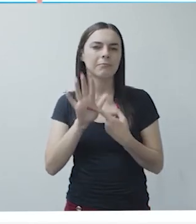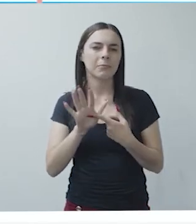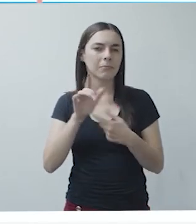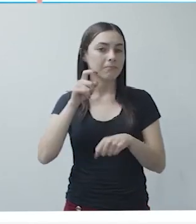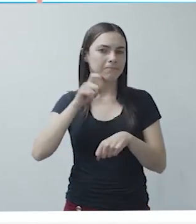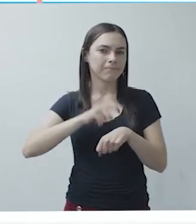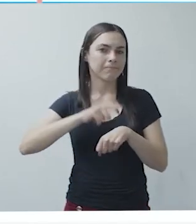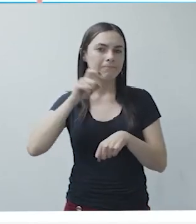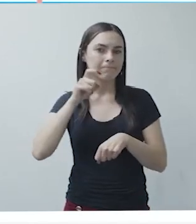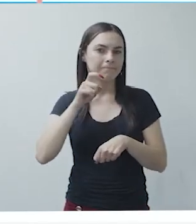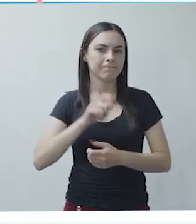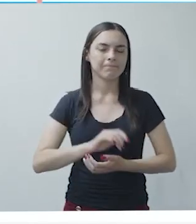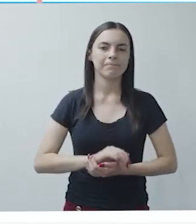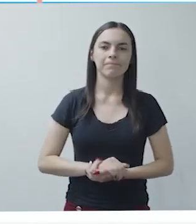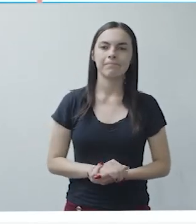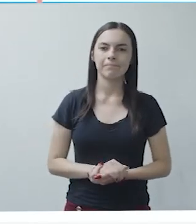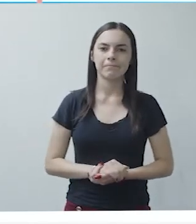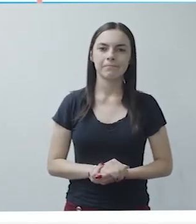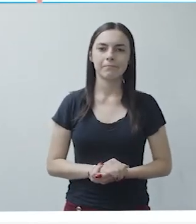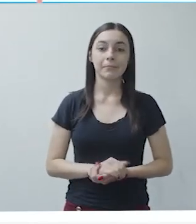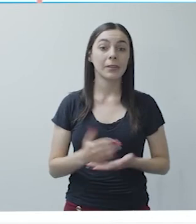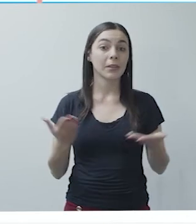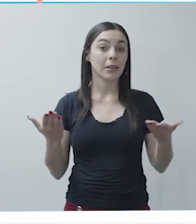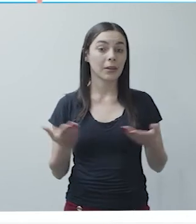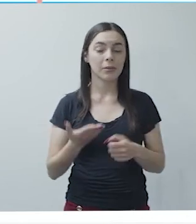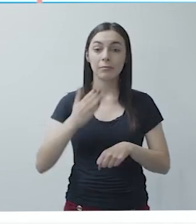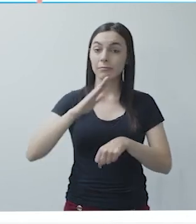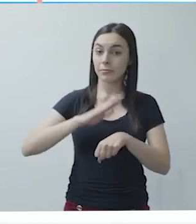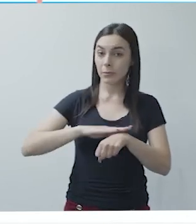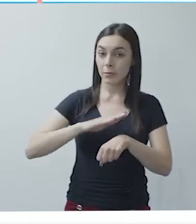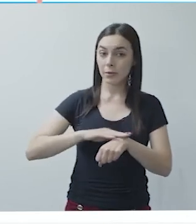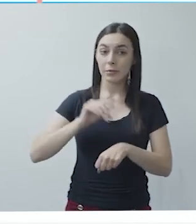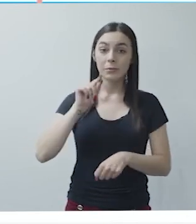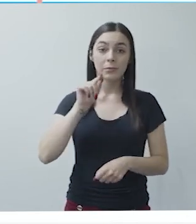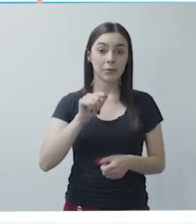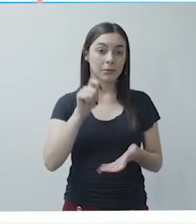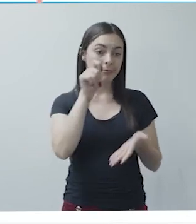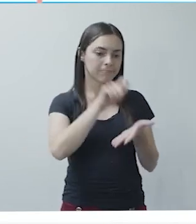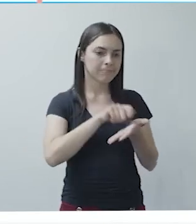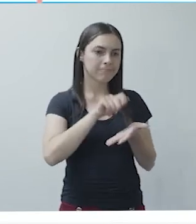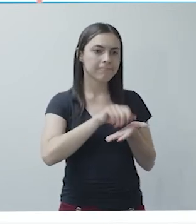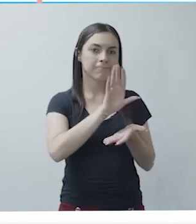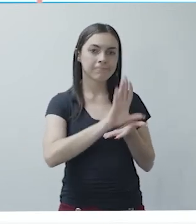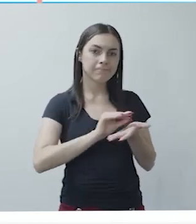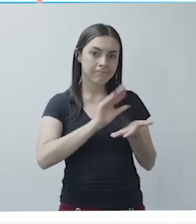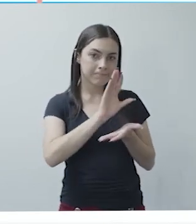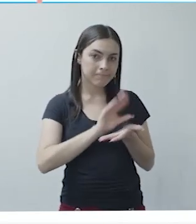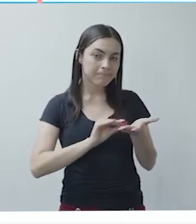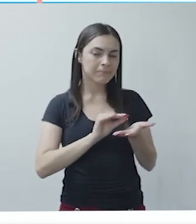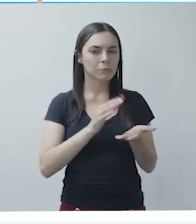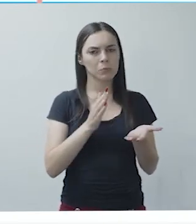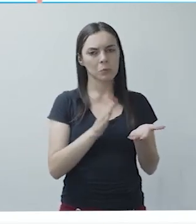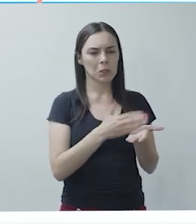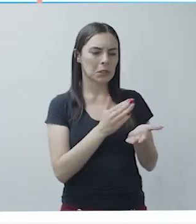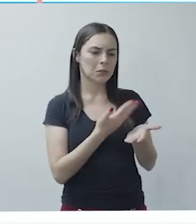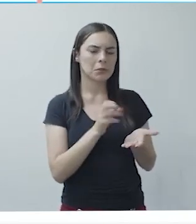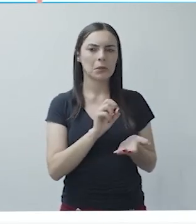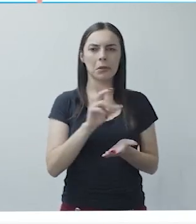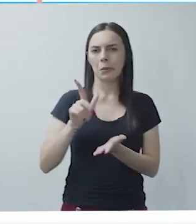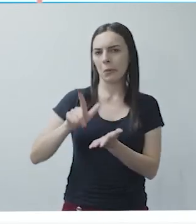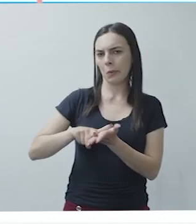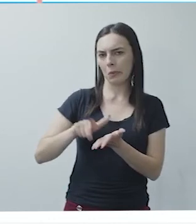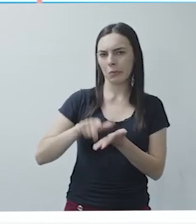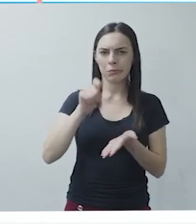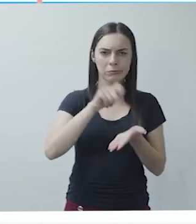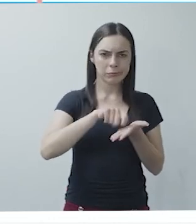da hora. Então, eu vou dar um tempo para vocês registrarem isso aqui no caderno ou numa folha sulfite,